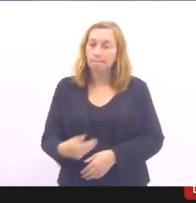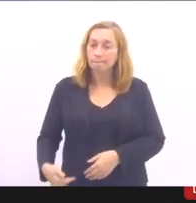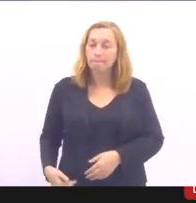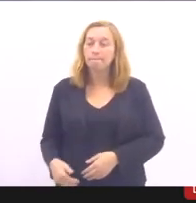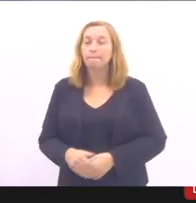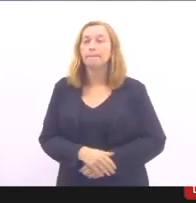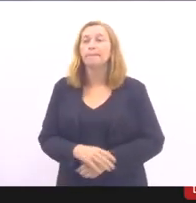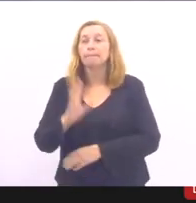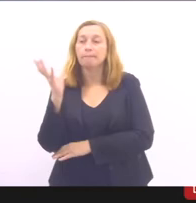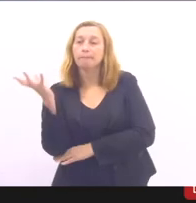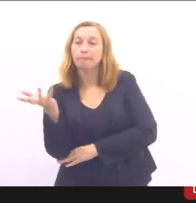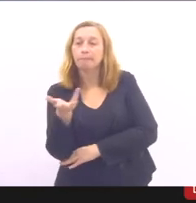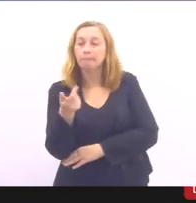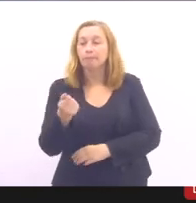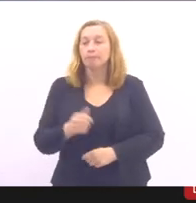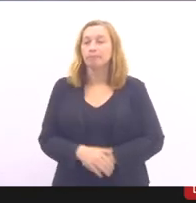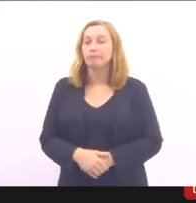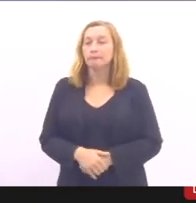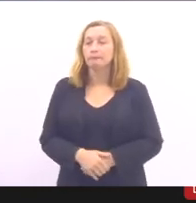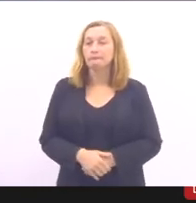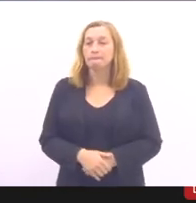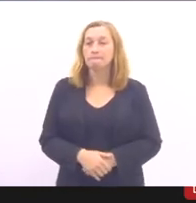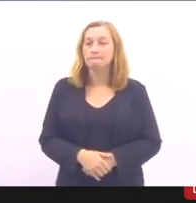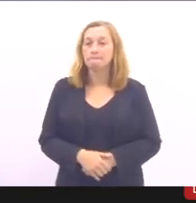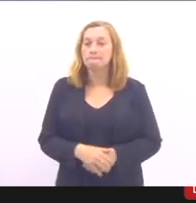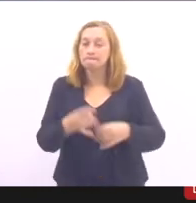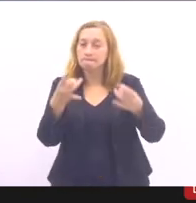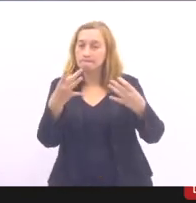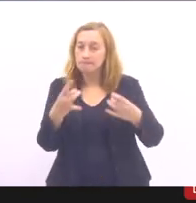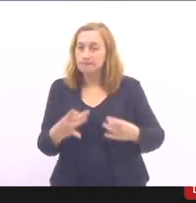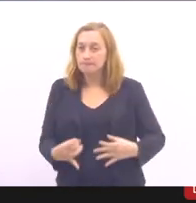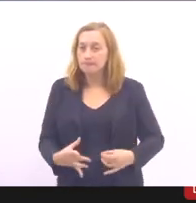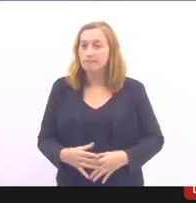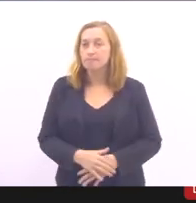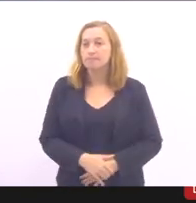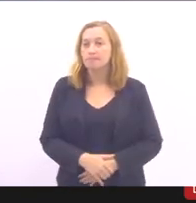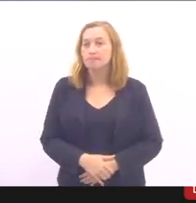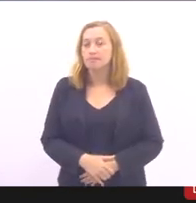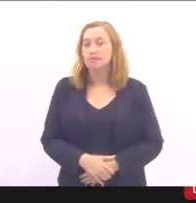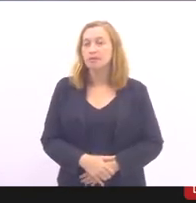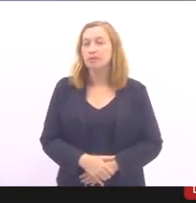Público do Meio Ambiente, no sentido de detalhar...